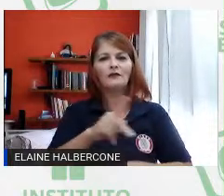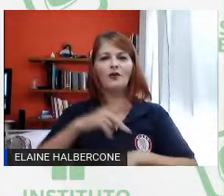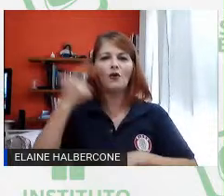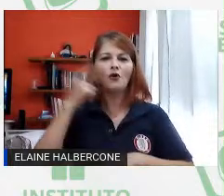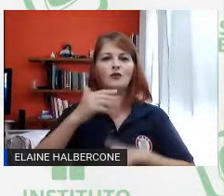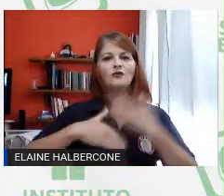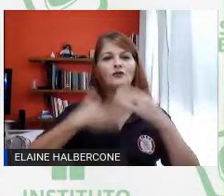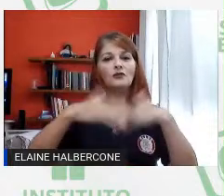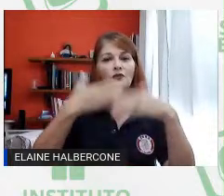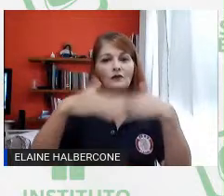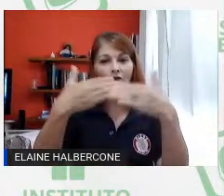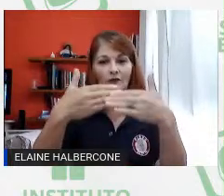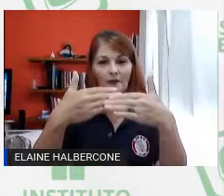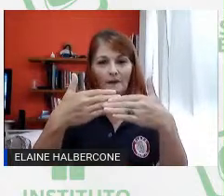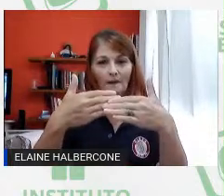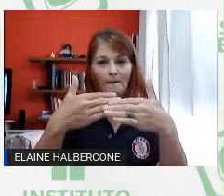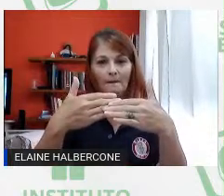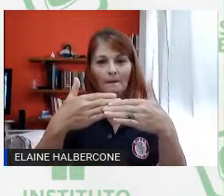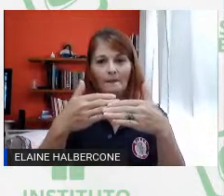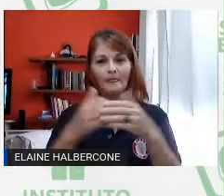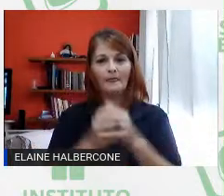as...